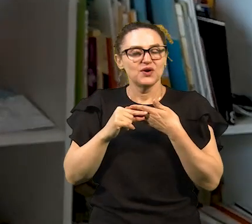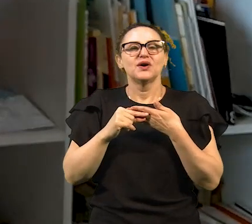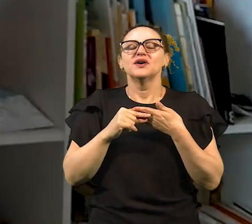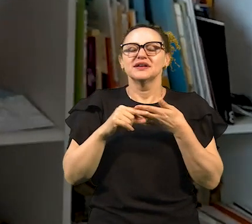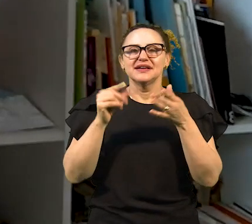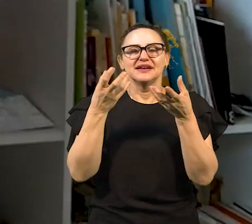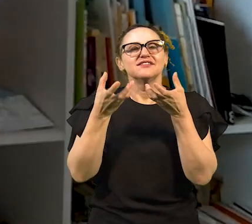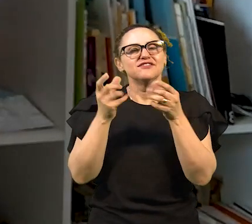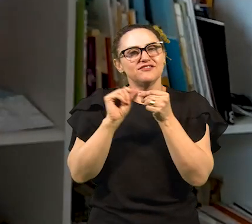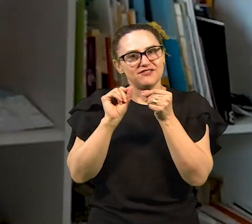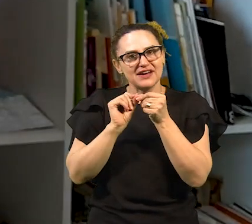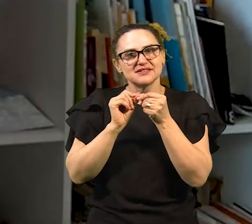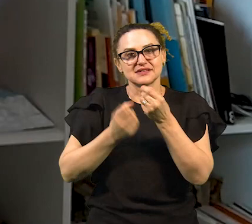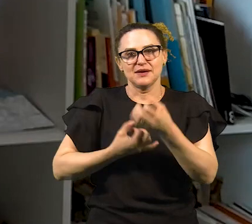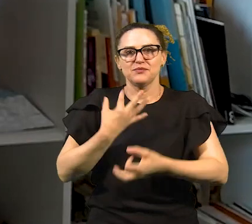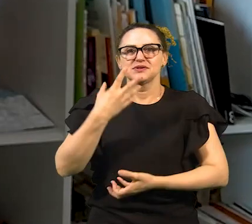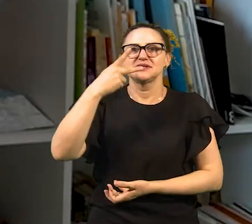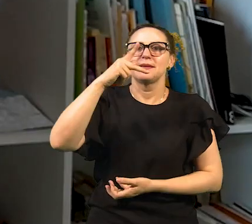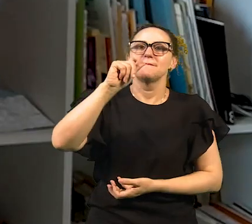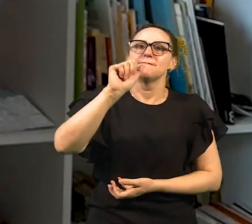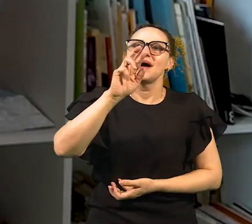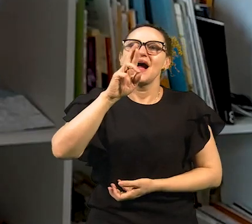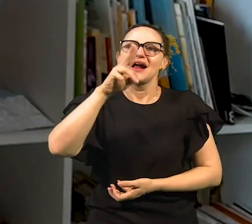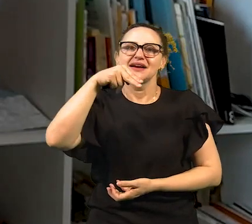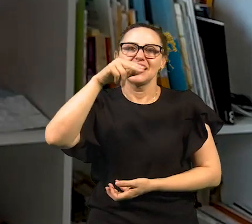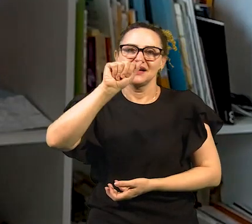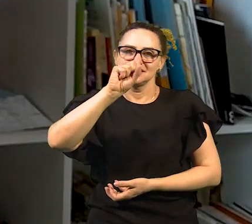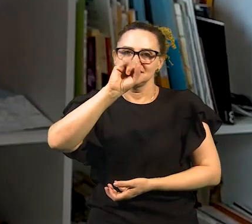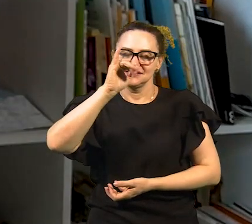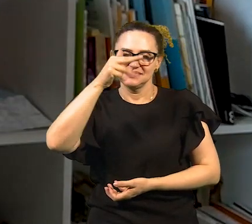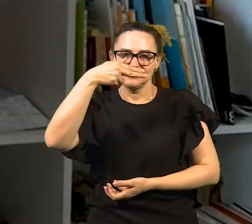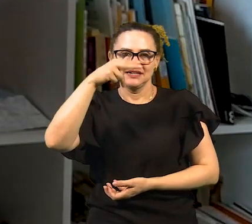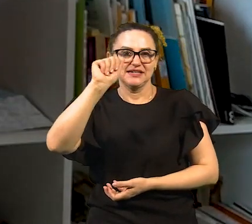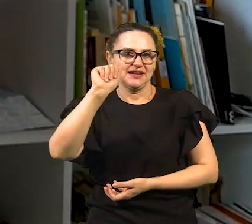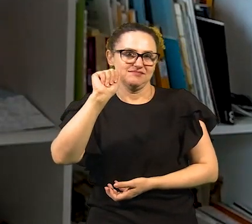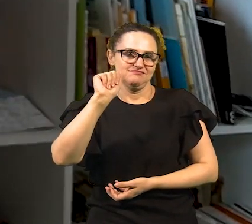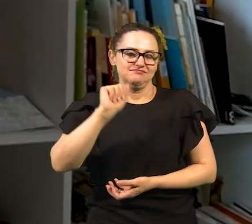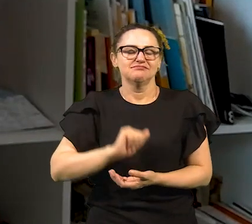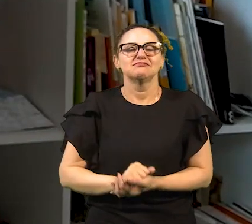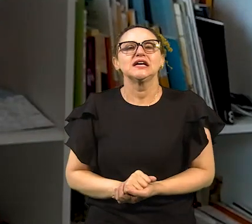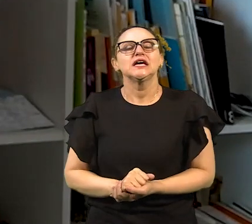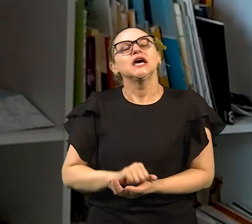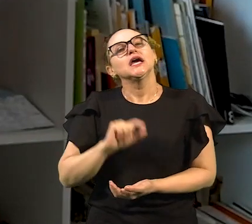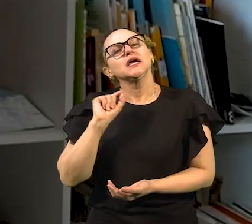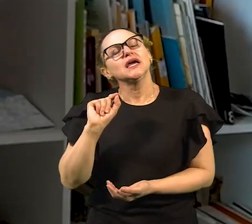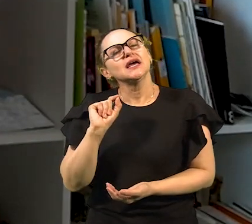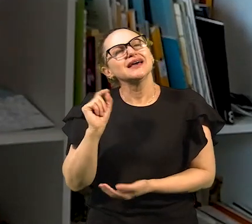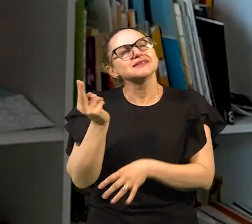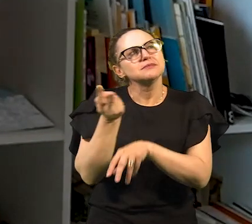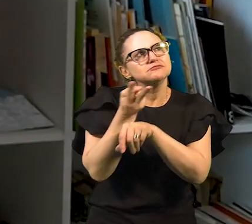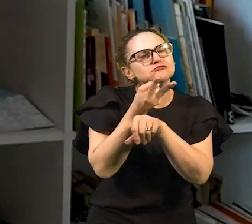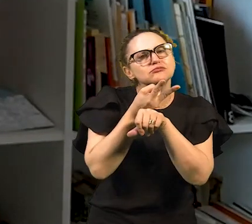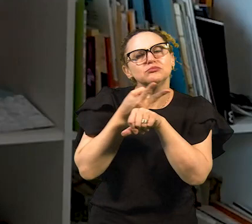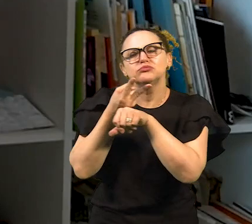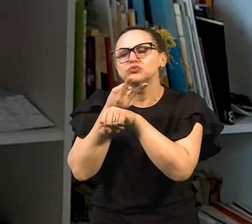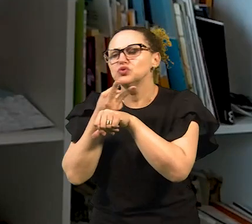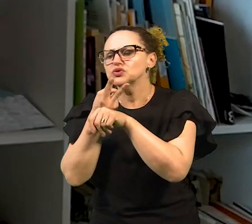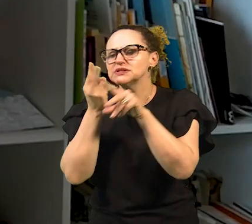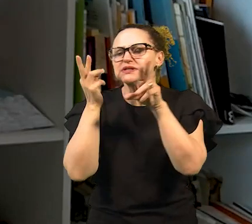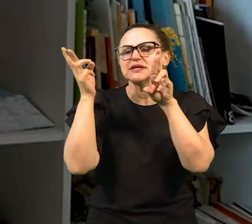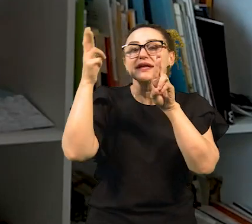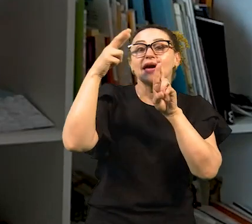parnasiana. Outro tema recorrente também, nessa busca de referências